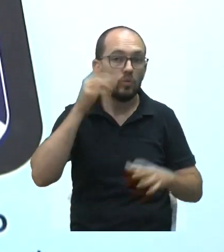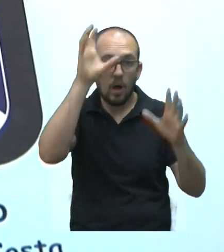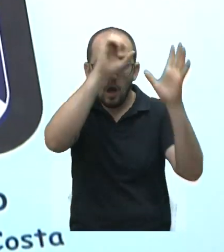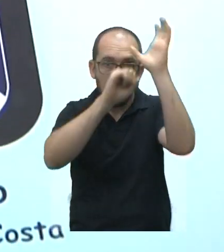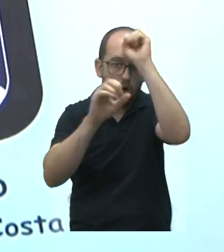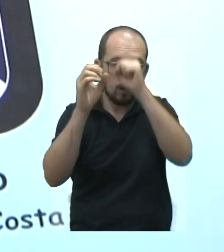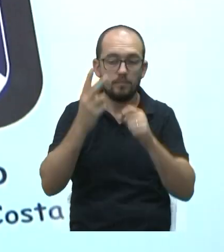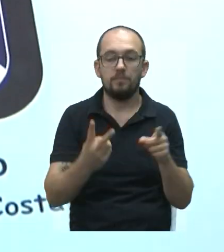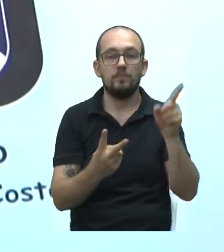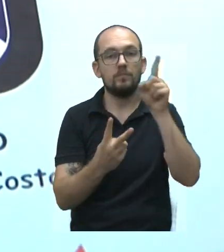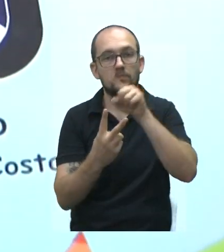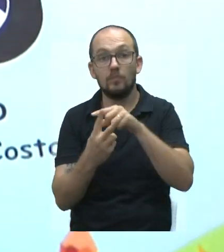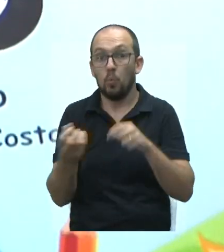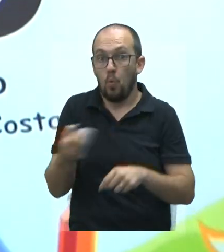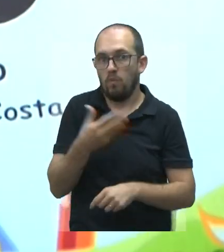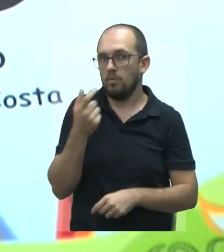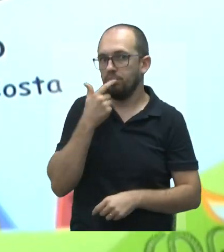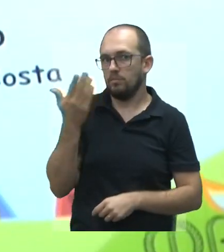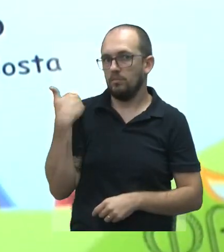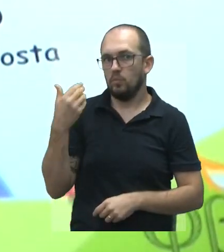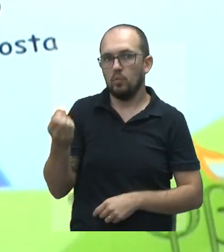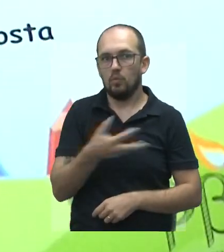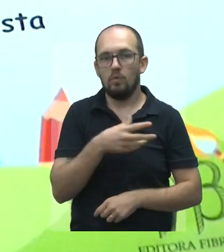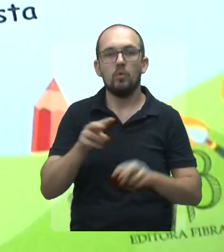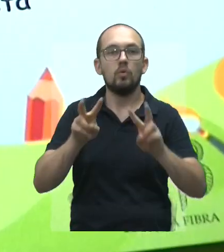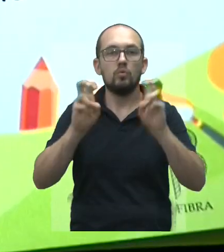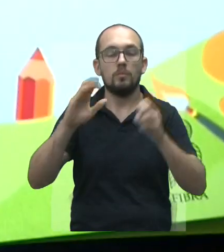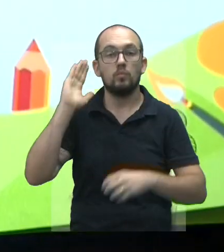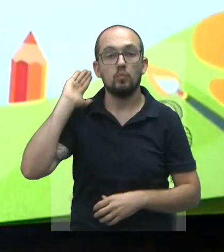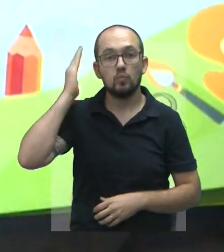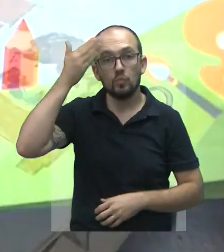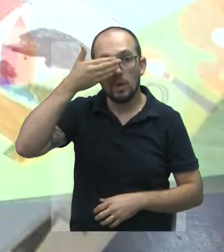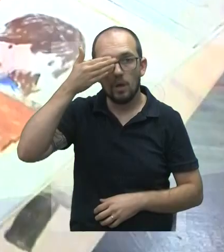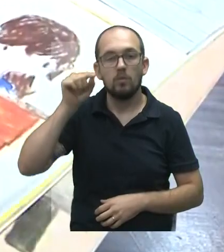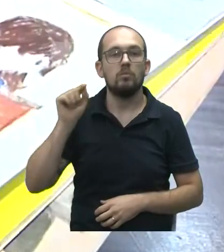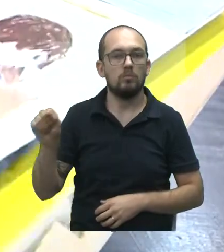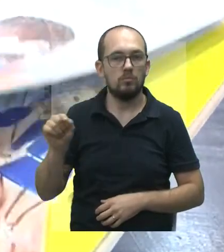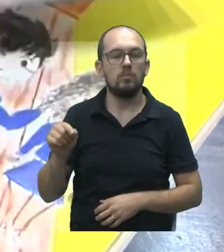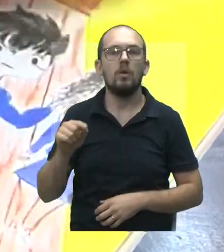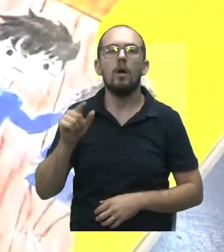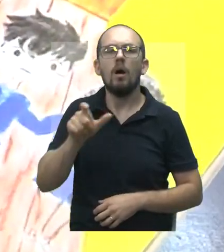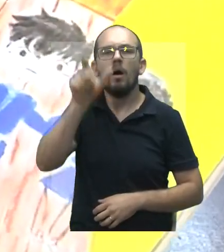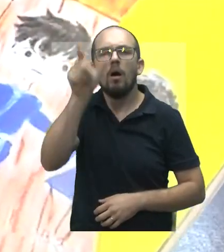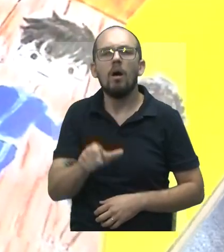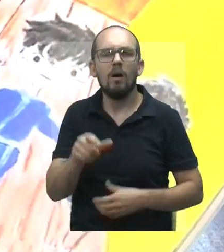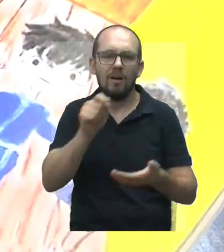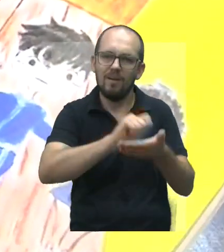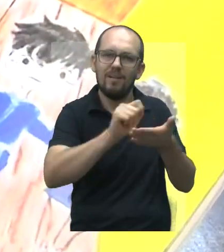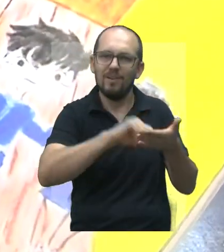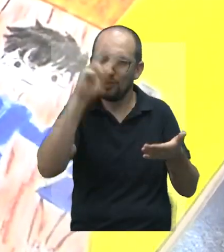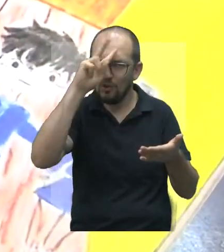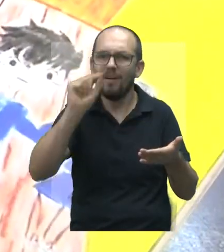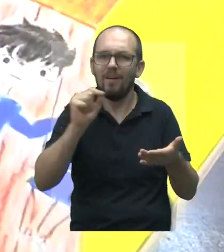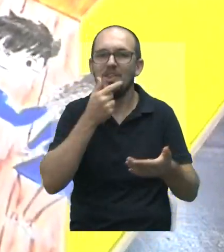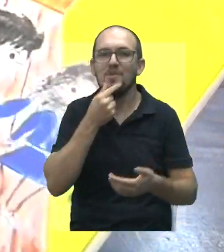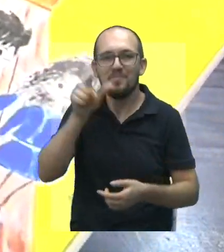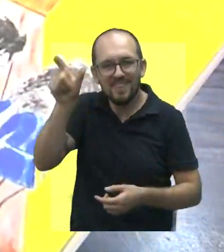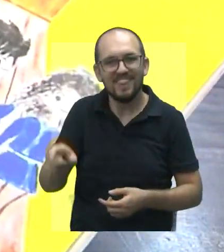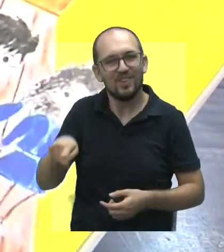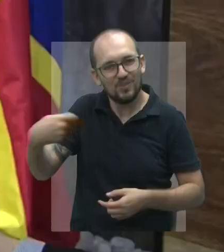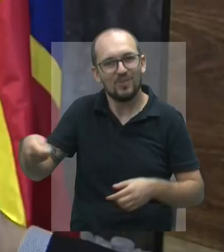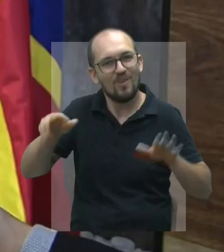o outro, mais recente, aborda o tema surdo-cegueira e tem como personagem principal o aluno